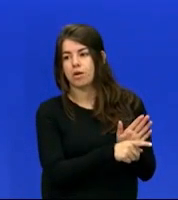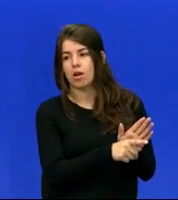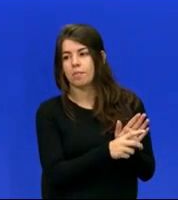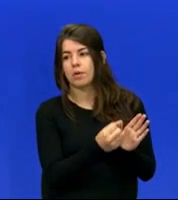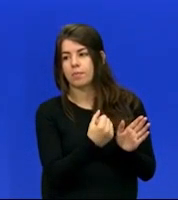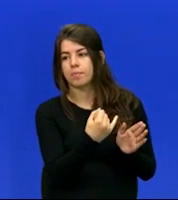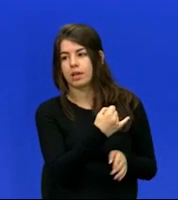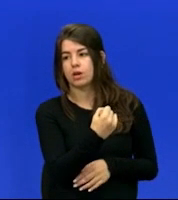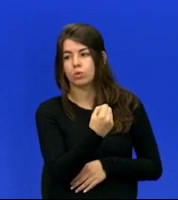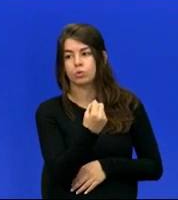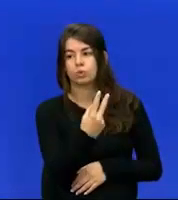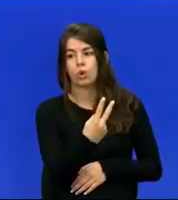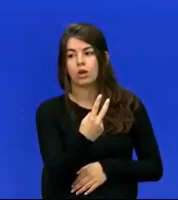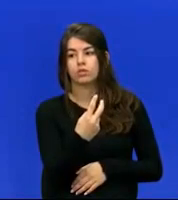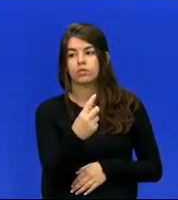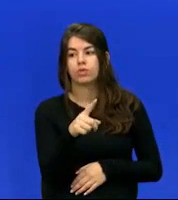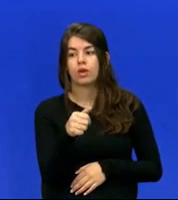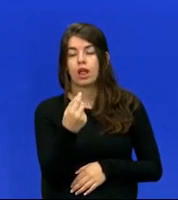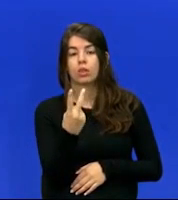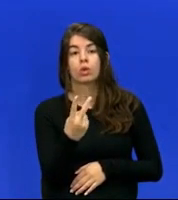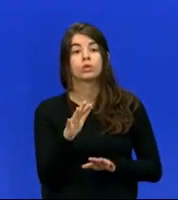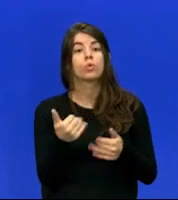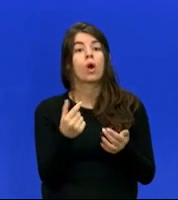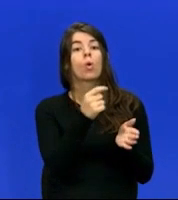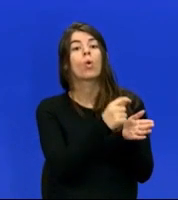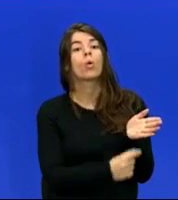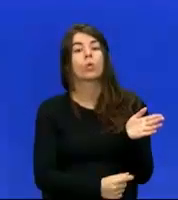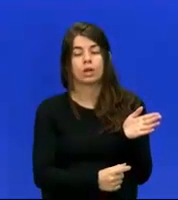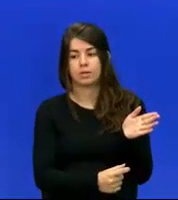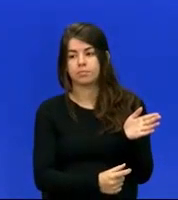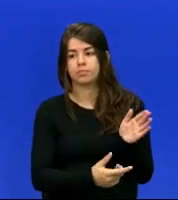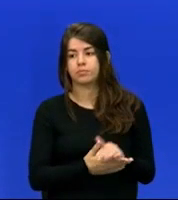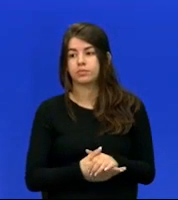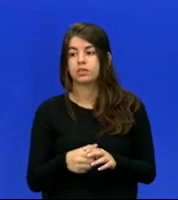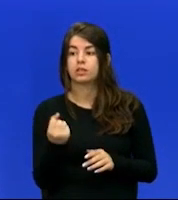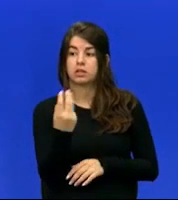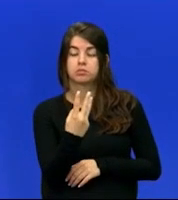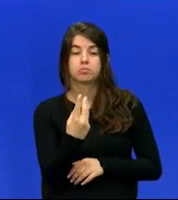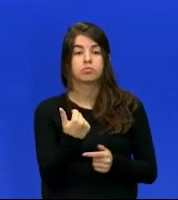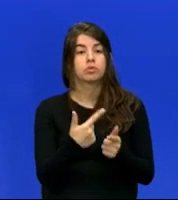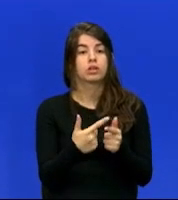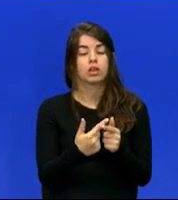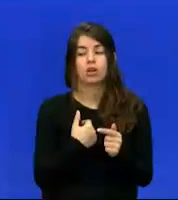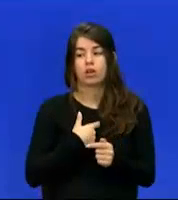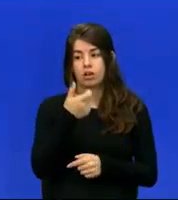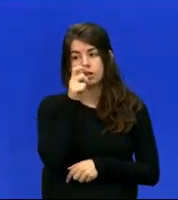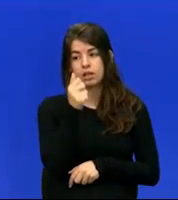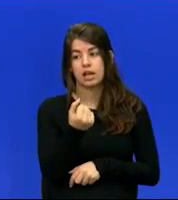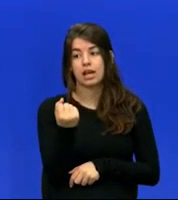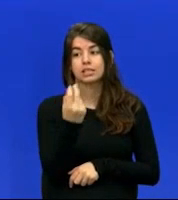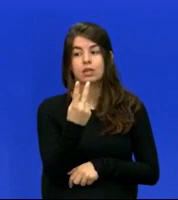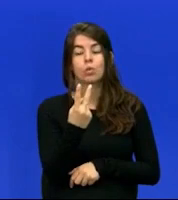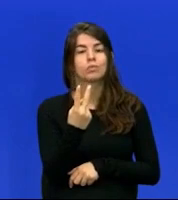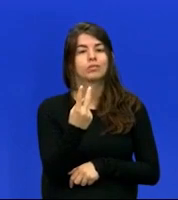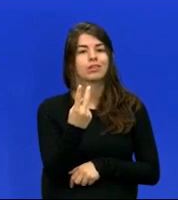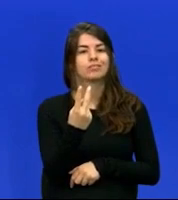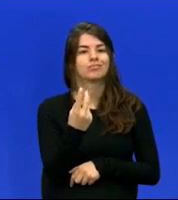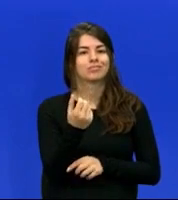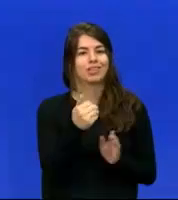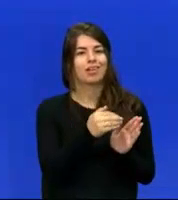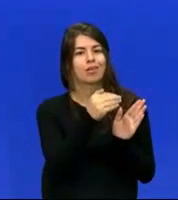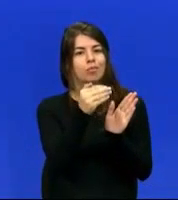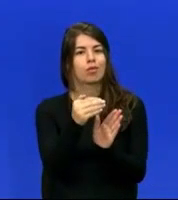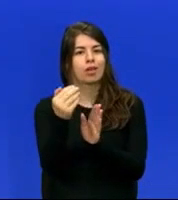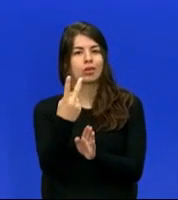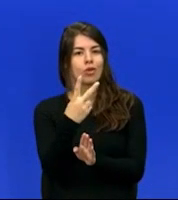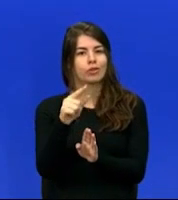menos 2,2. E qual coluna? Ah, coluna 3, porque é a segunda casa decimal.